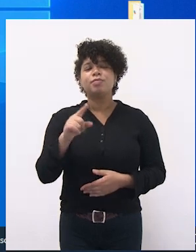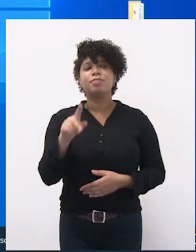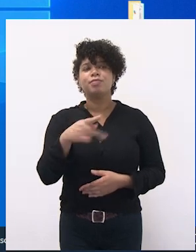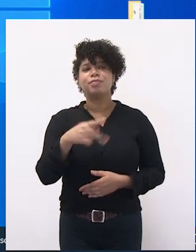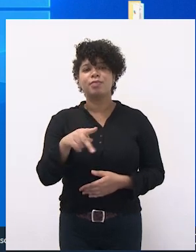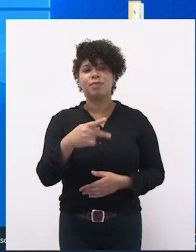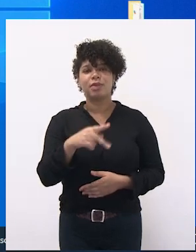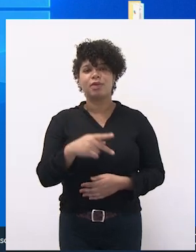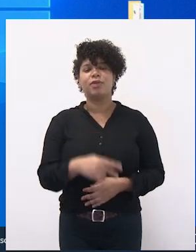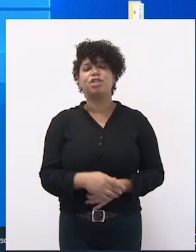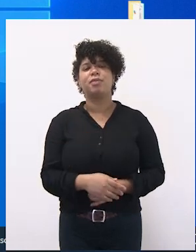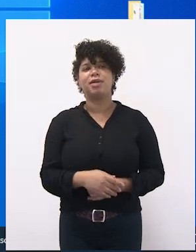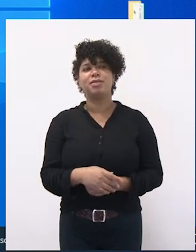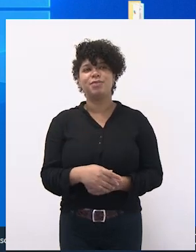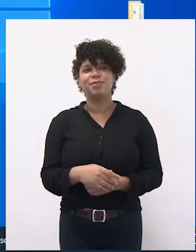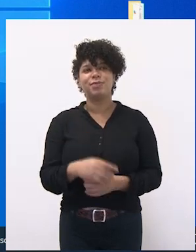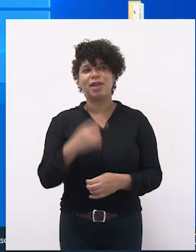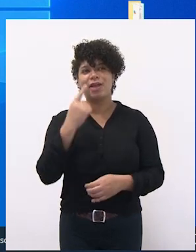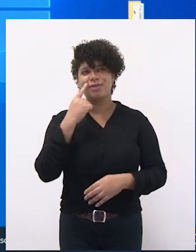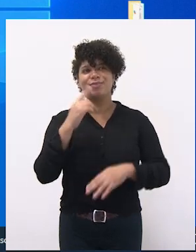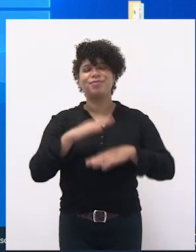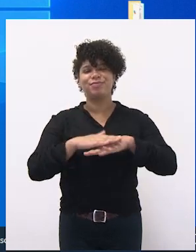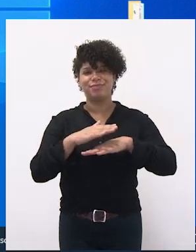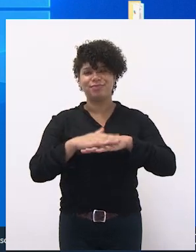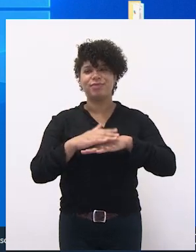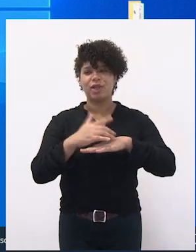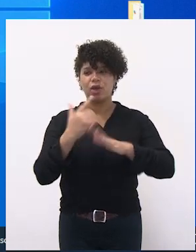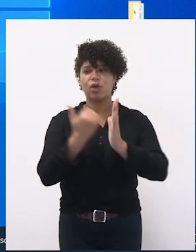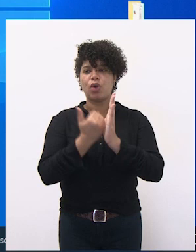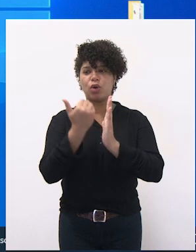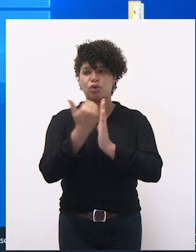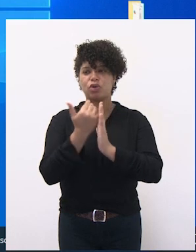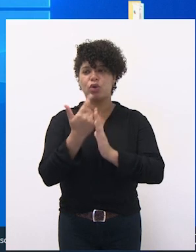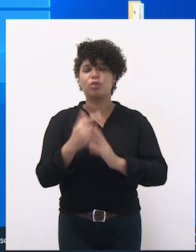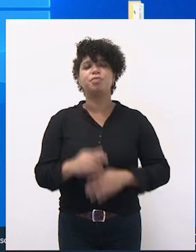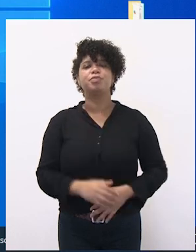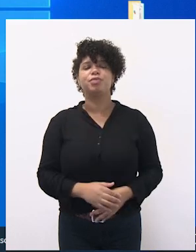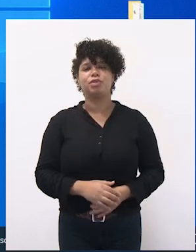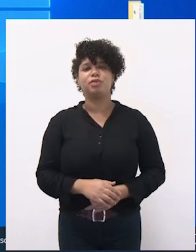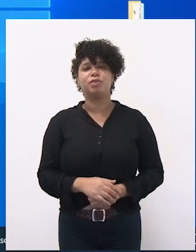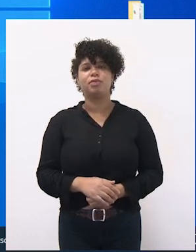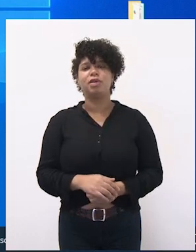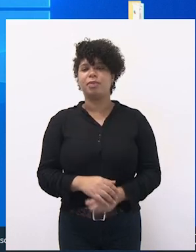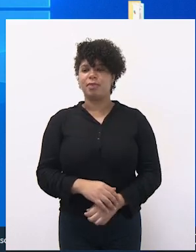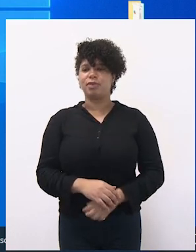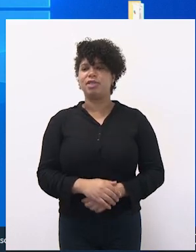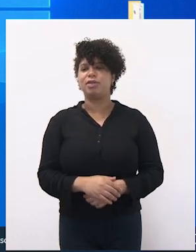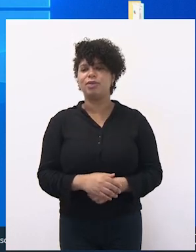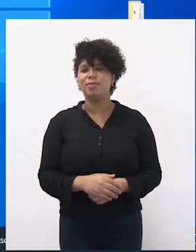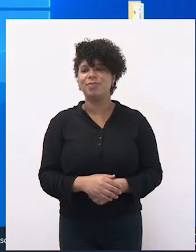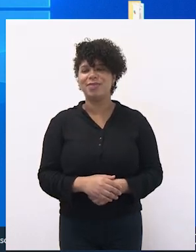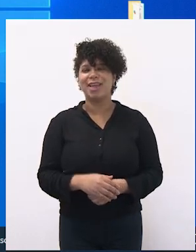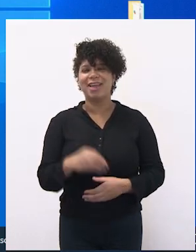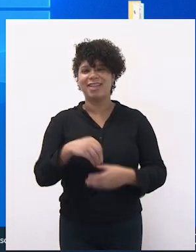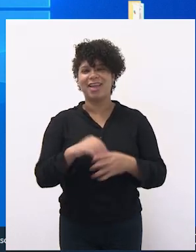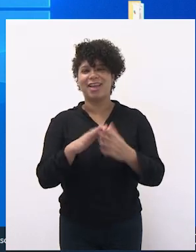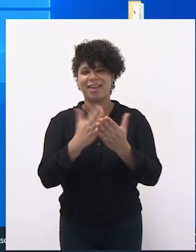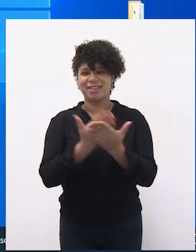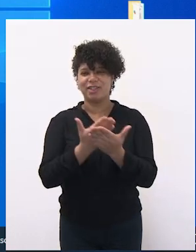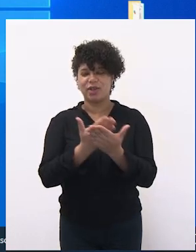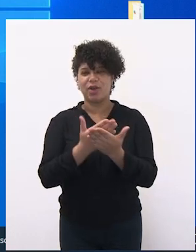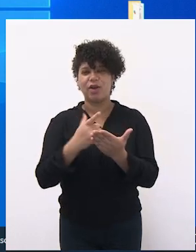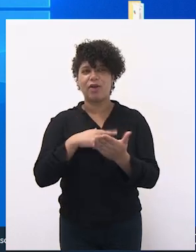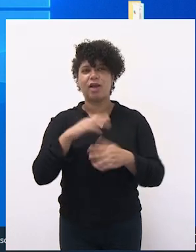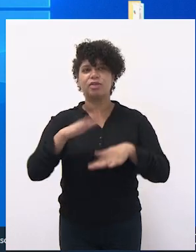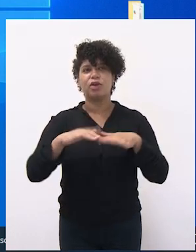vocês coloquem, né, uma data de entrega, porque na escola, às vezes, os